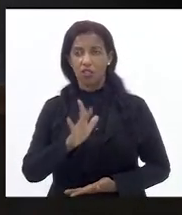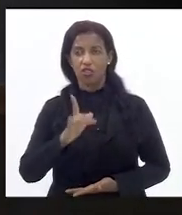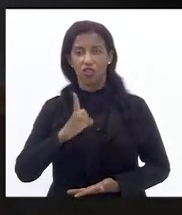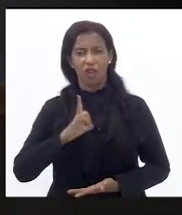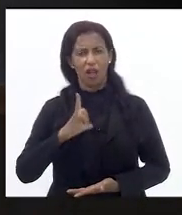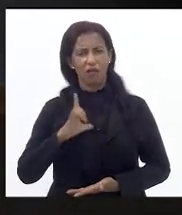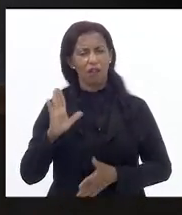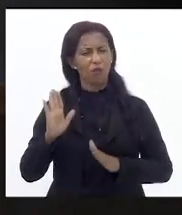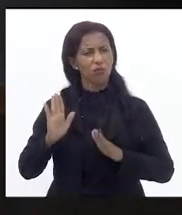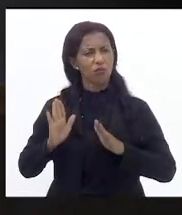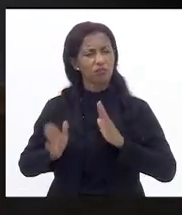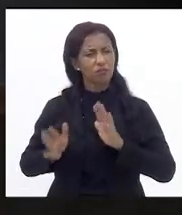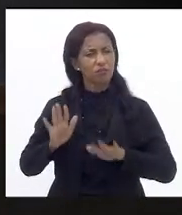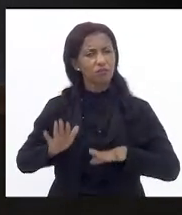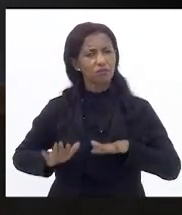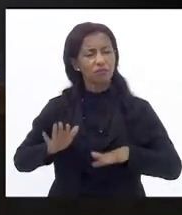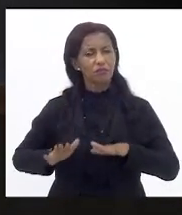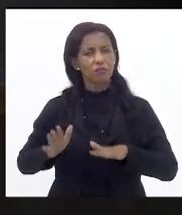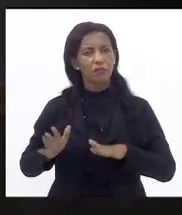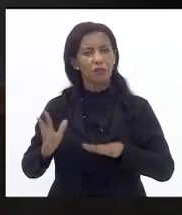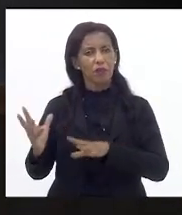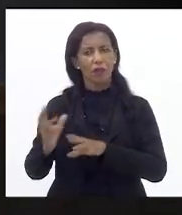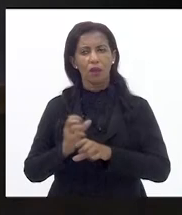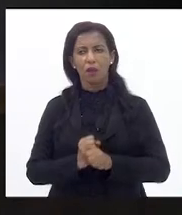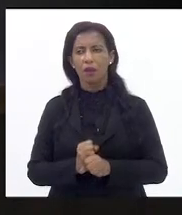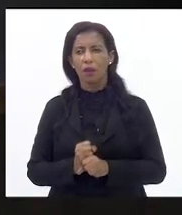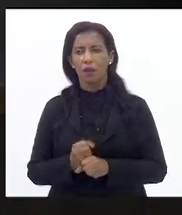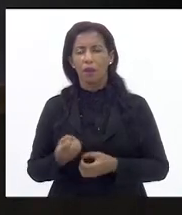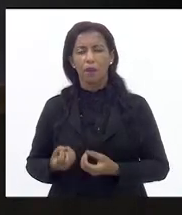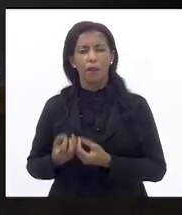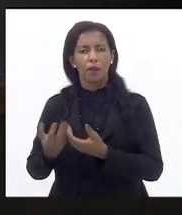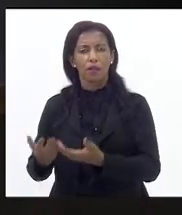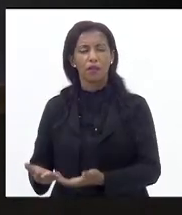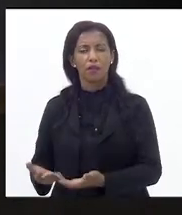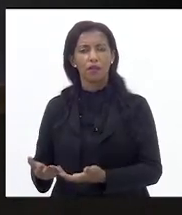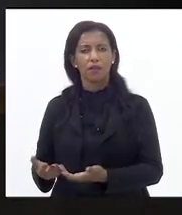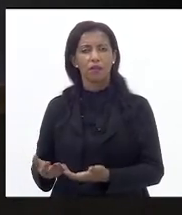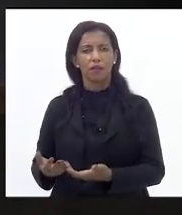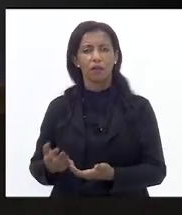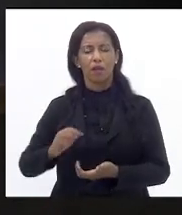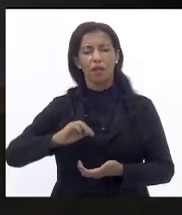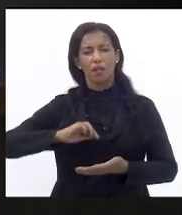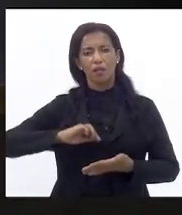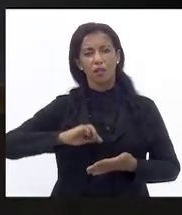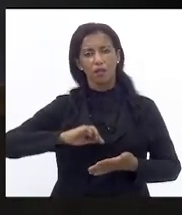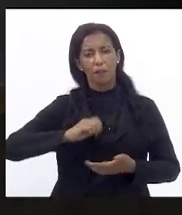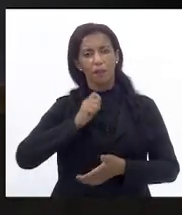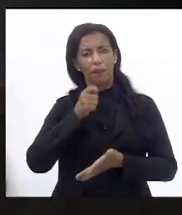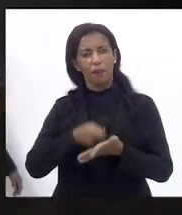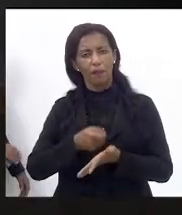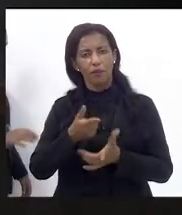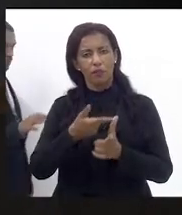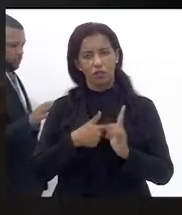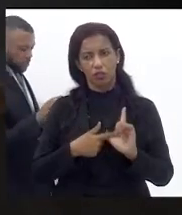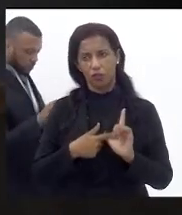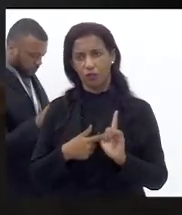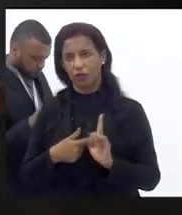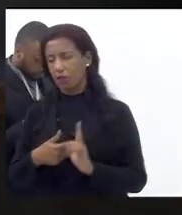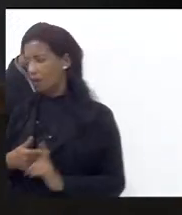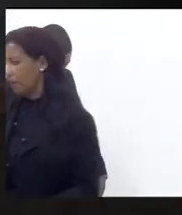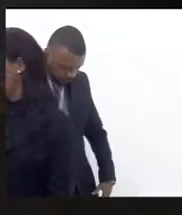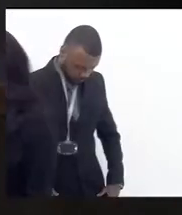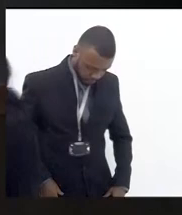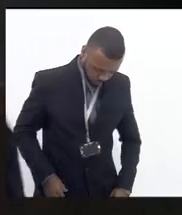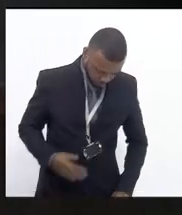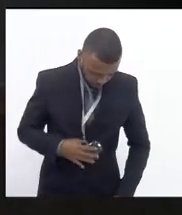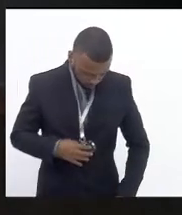isso estimado inclusive para que sirva também de instrumento para equacionamento da dívida função